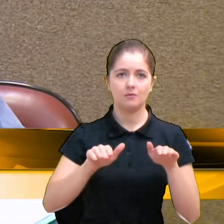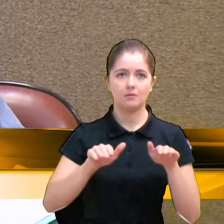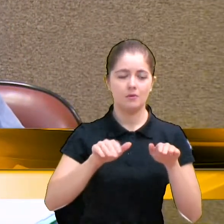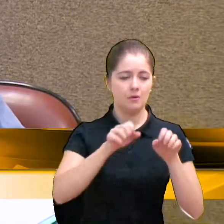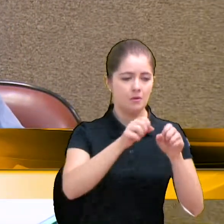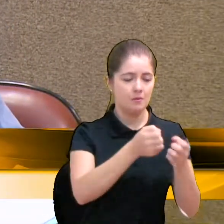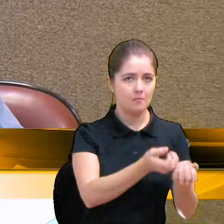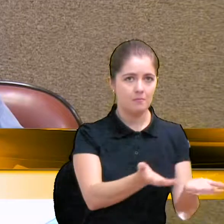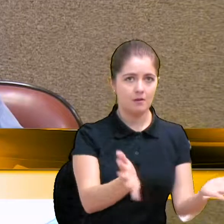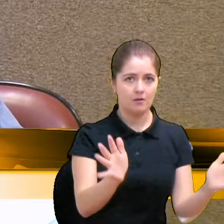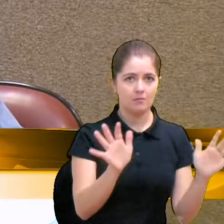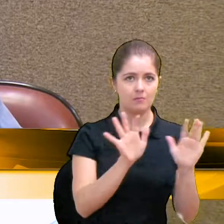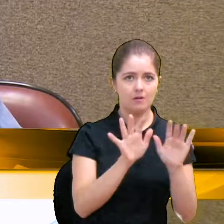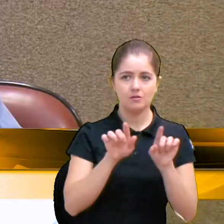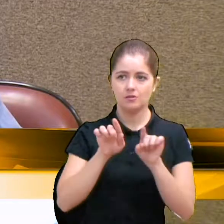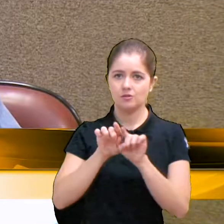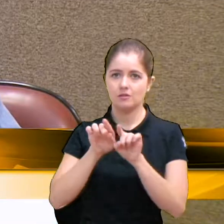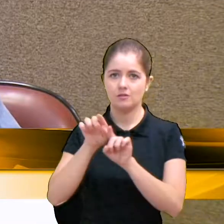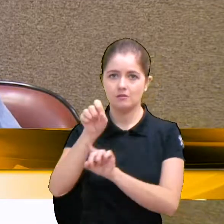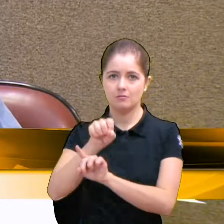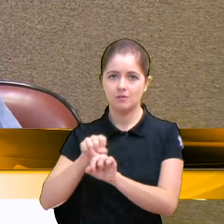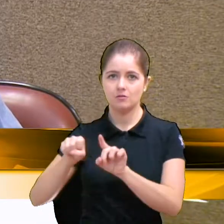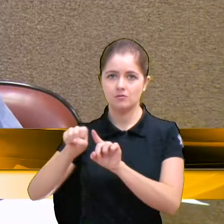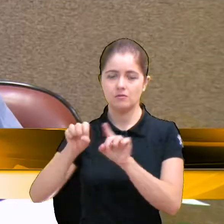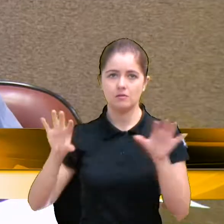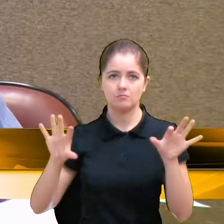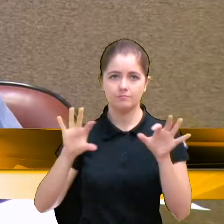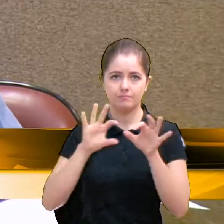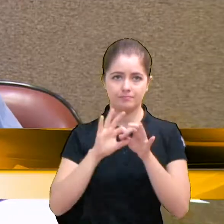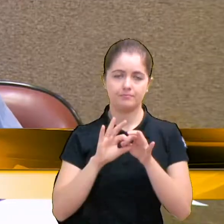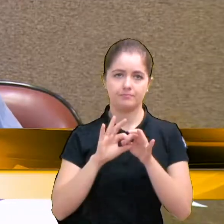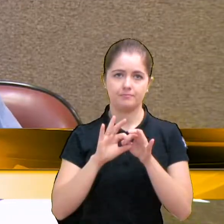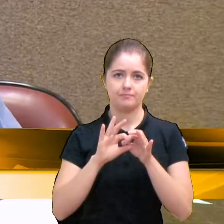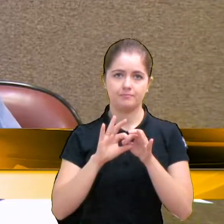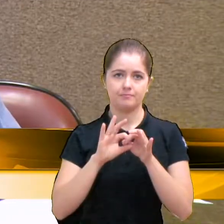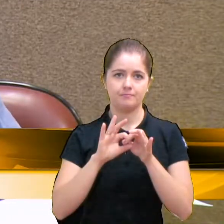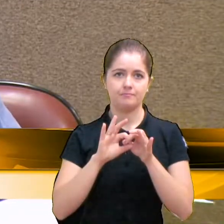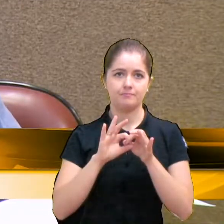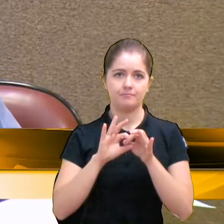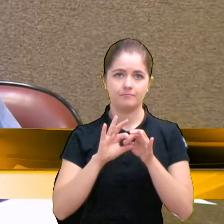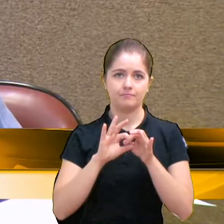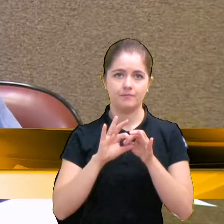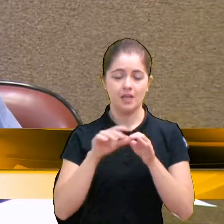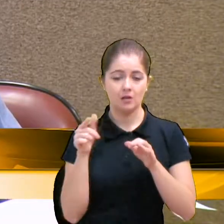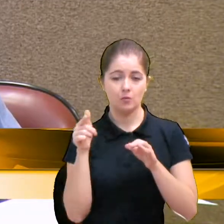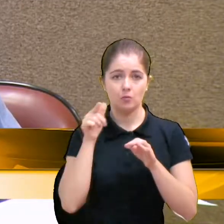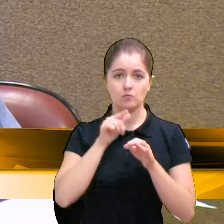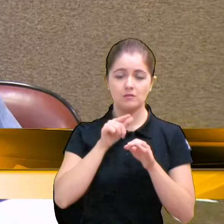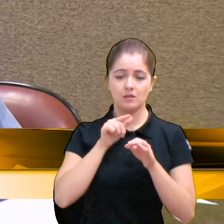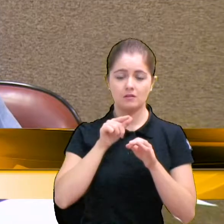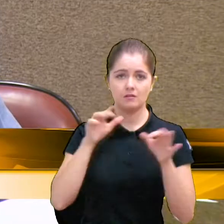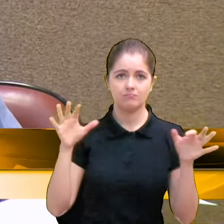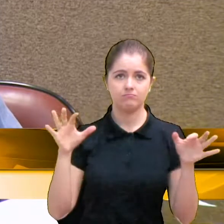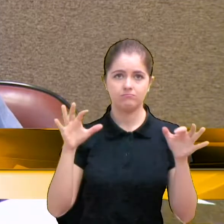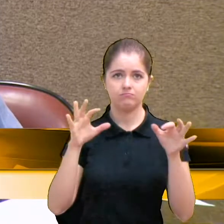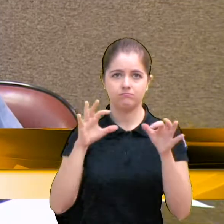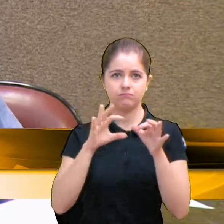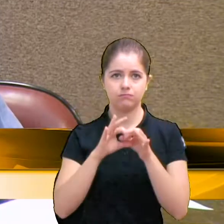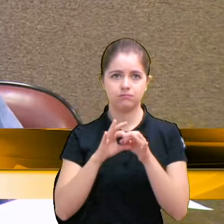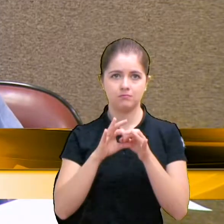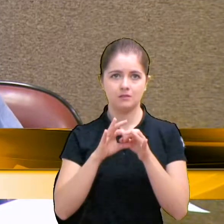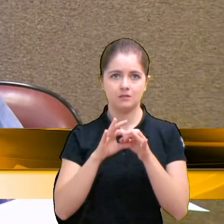não prejudicando o primeiro, mas sim aliando as necessidades do segundo e que deste modo